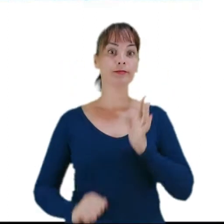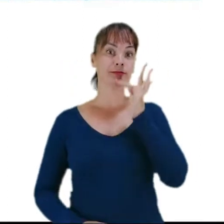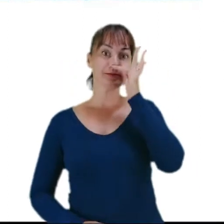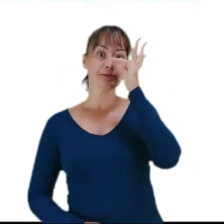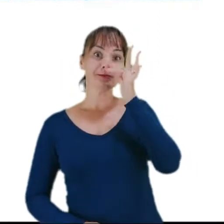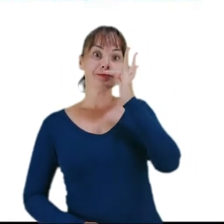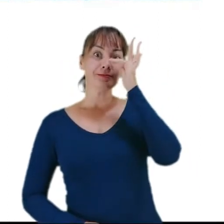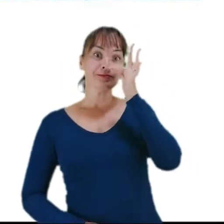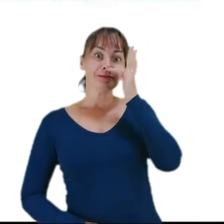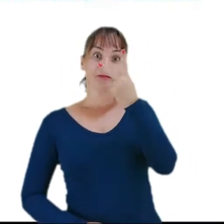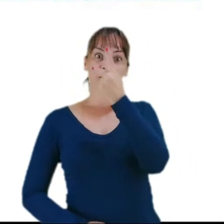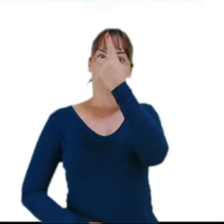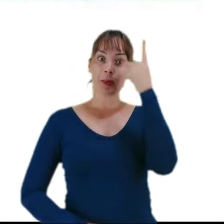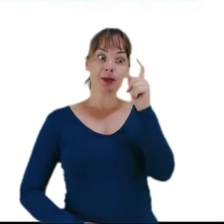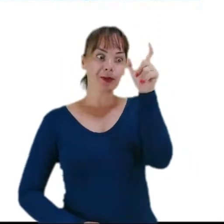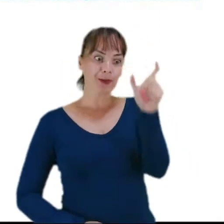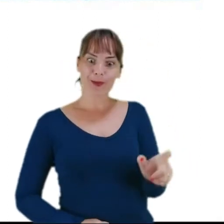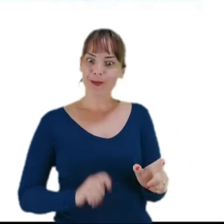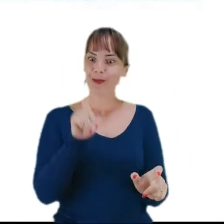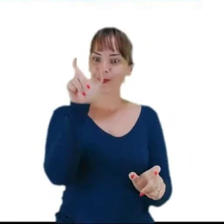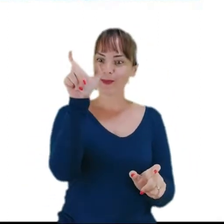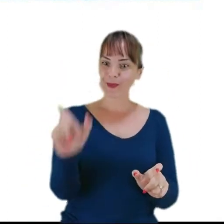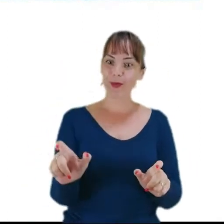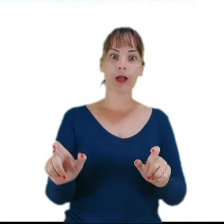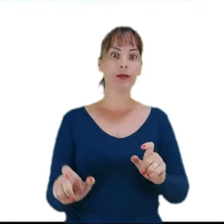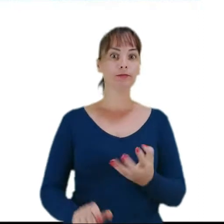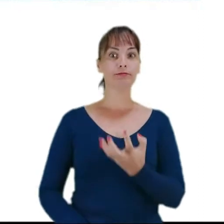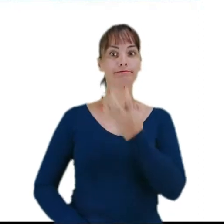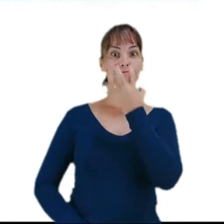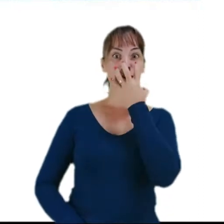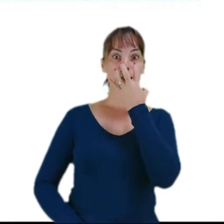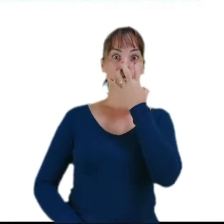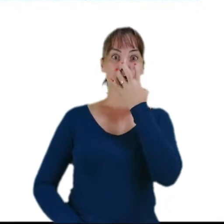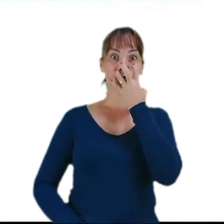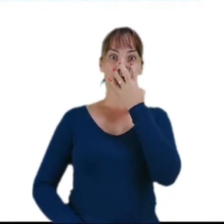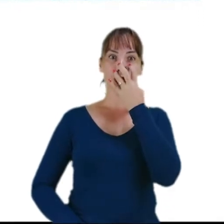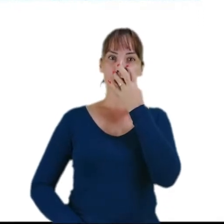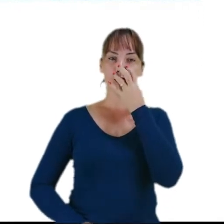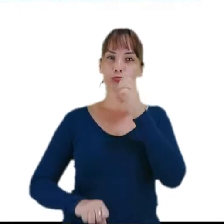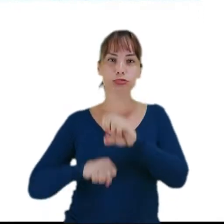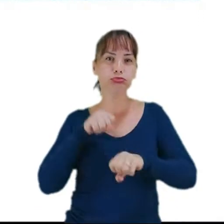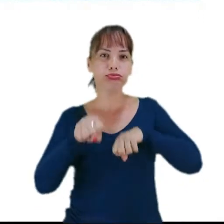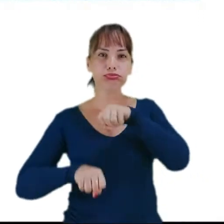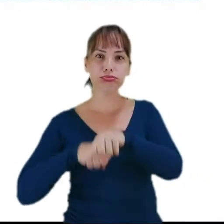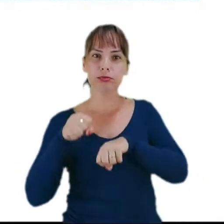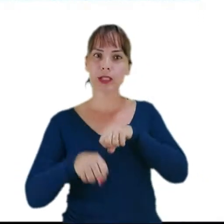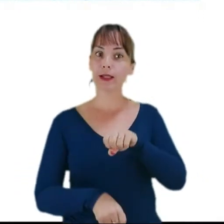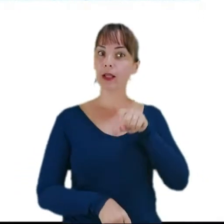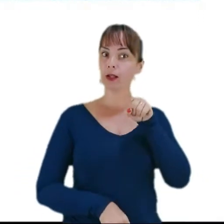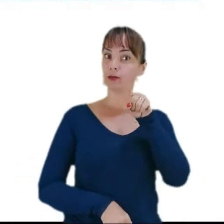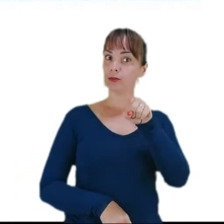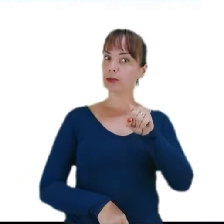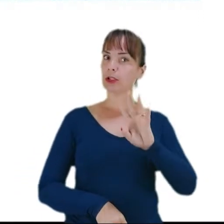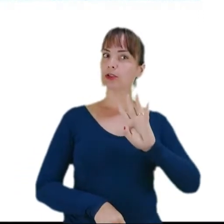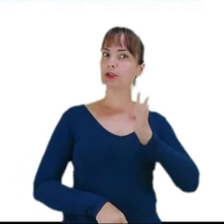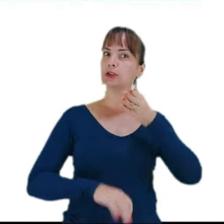as pessoas, um cachorro correndo. Você já esteve ou